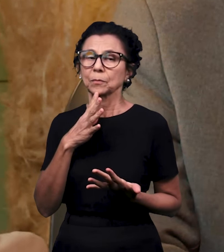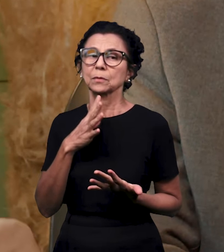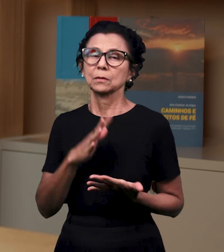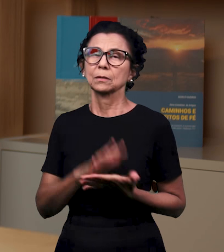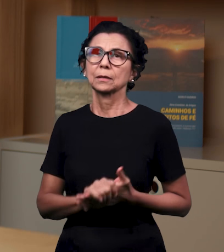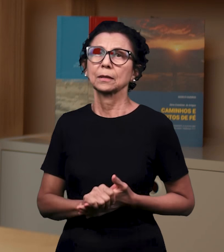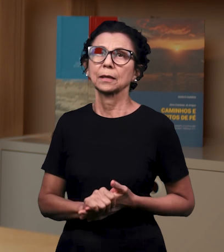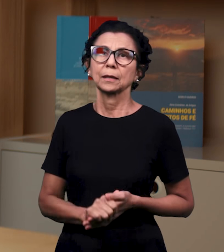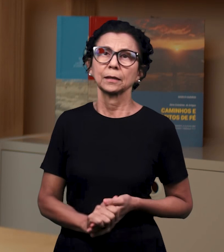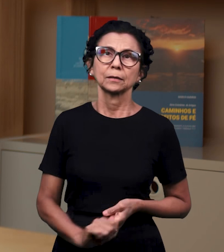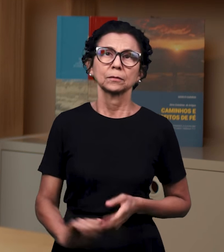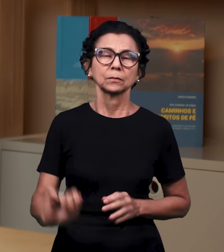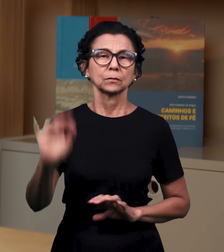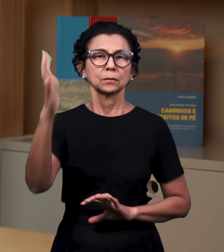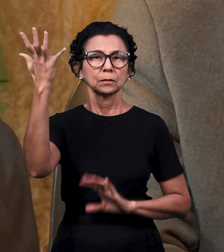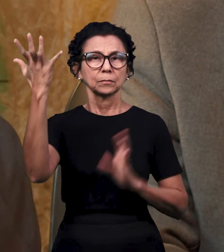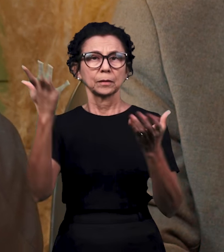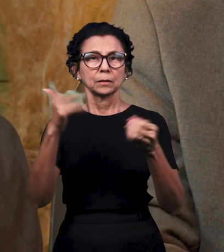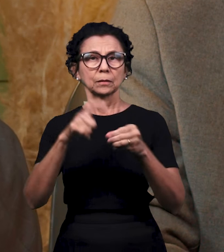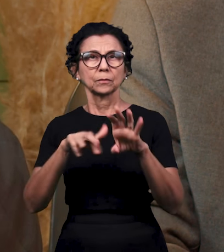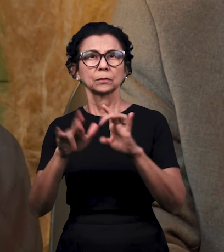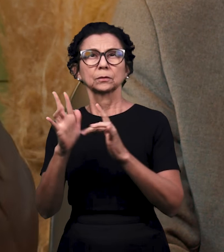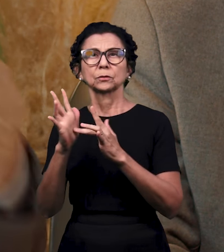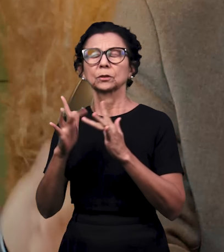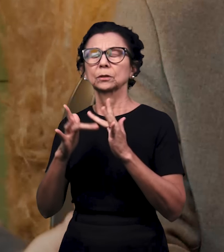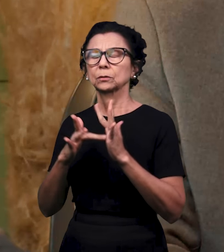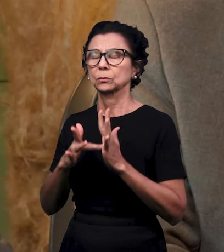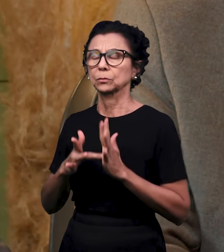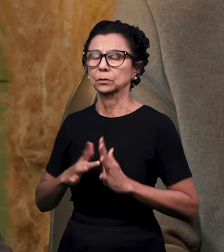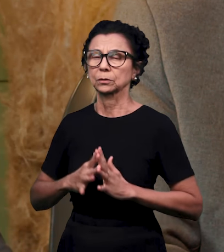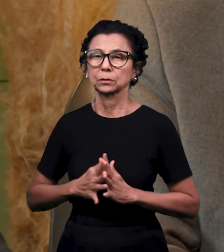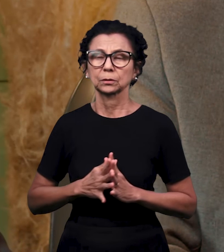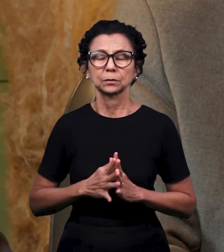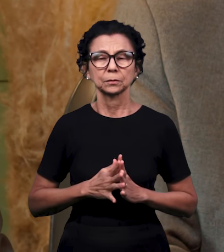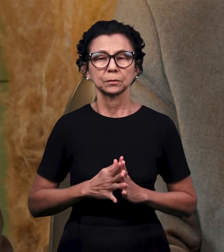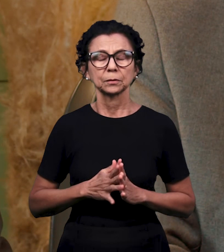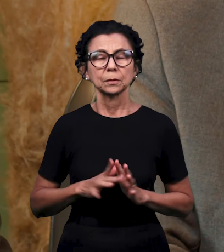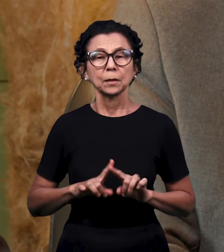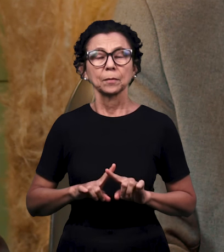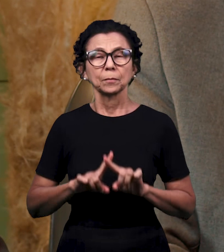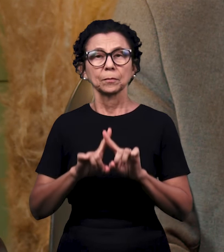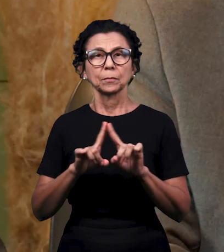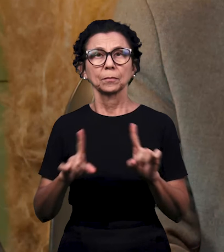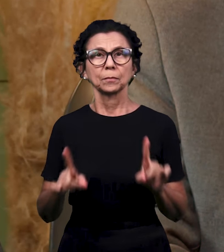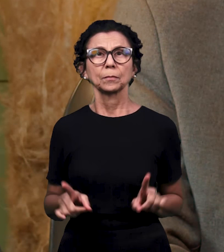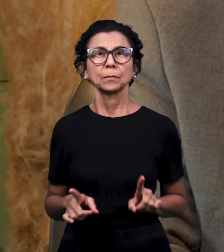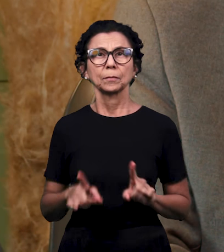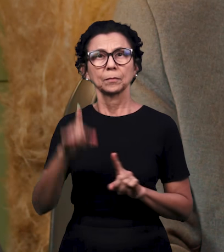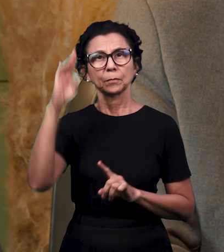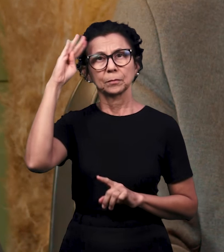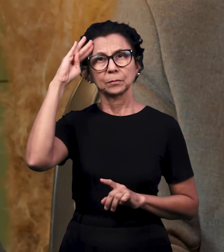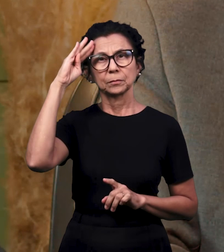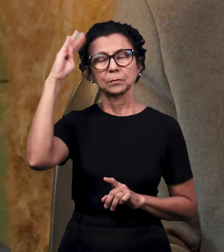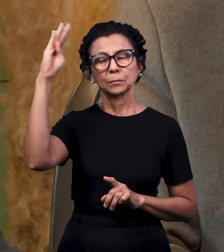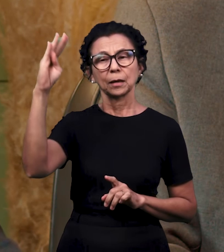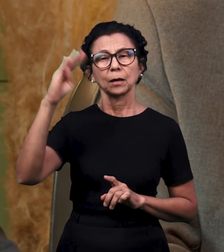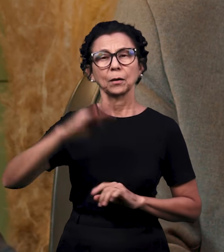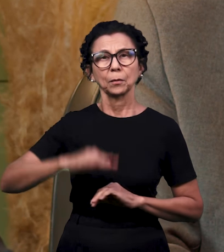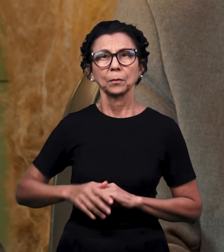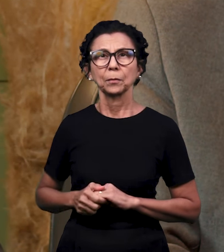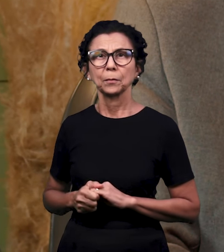Sobre os sinais da volta de Jesus. Mas toque primordial para nós é aquele dia em que